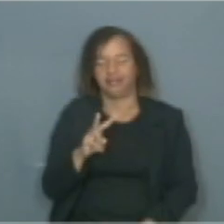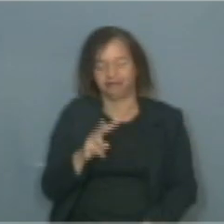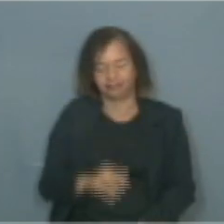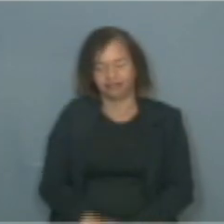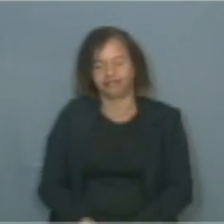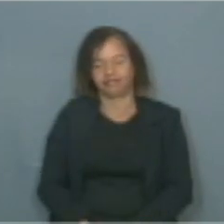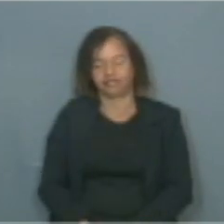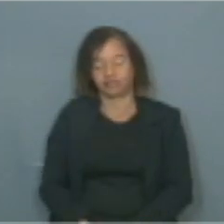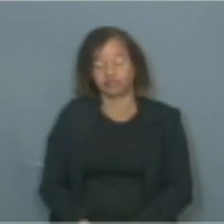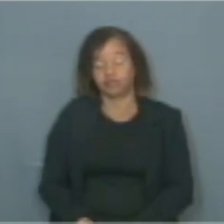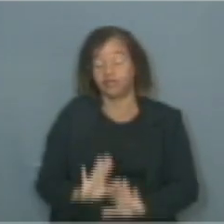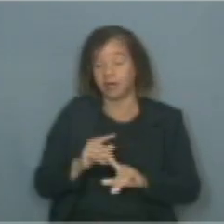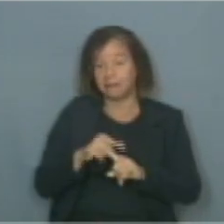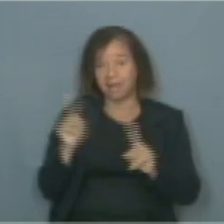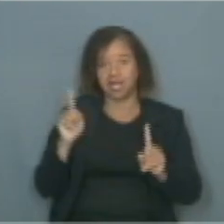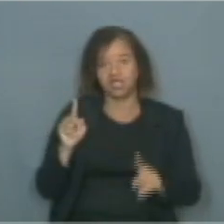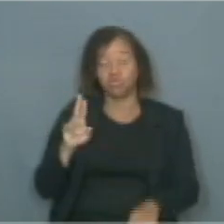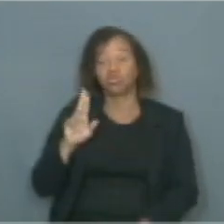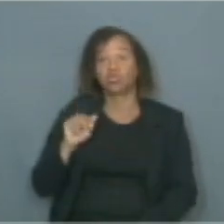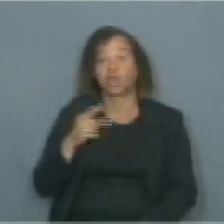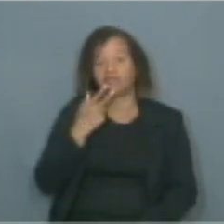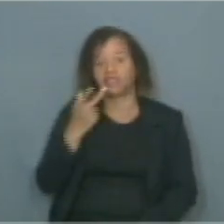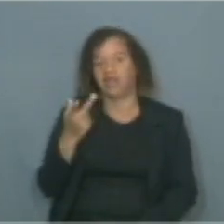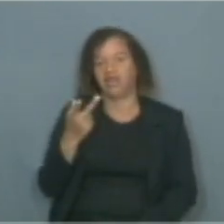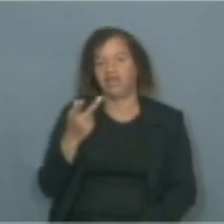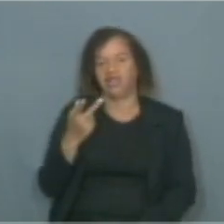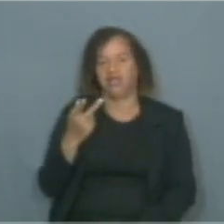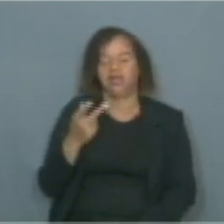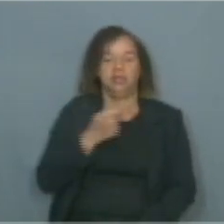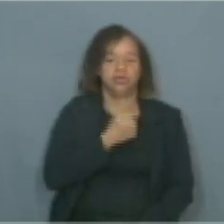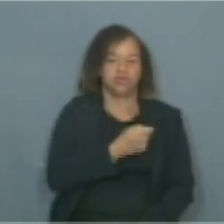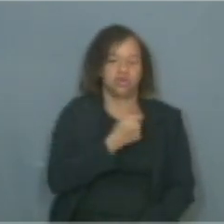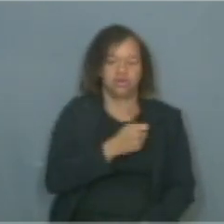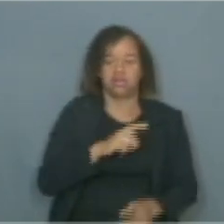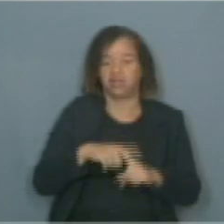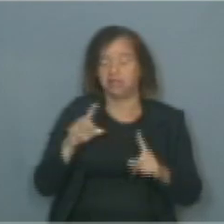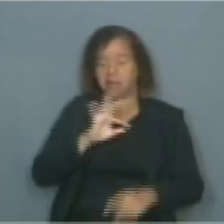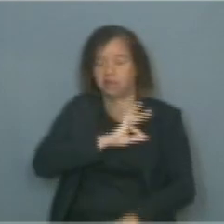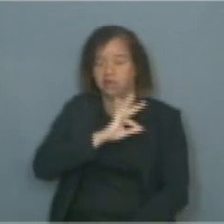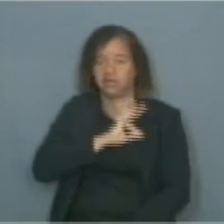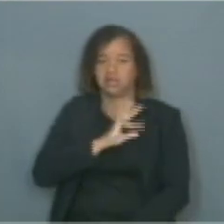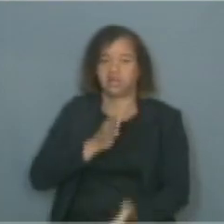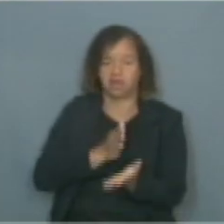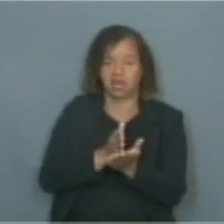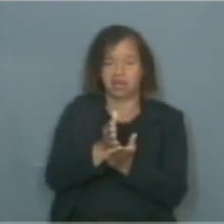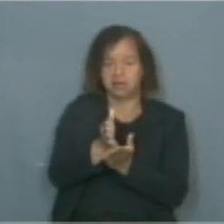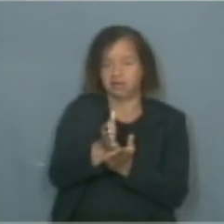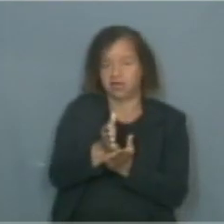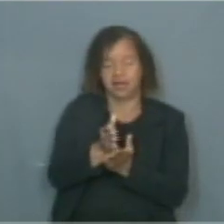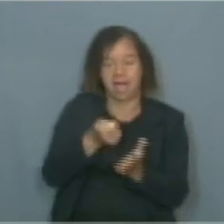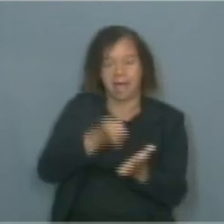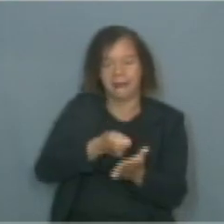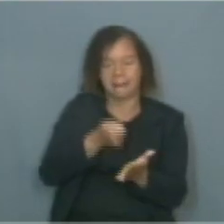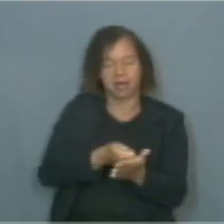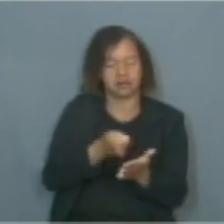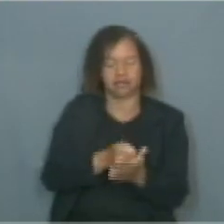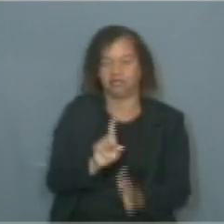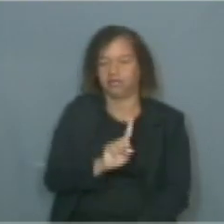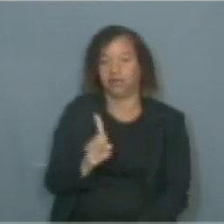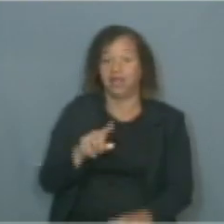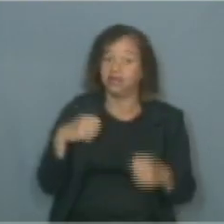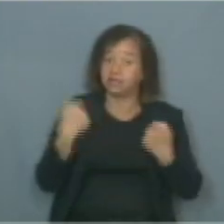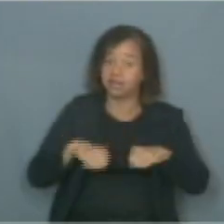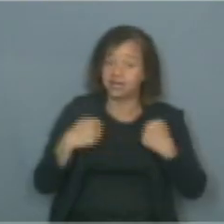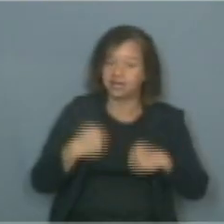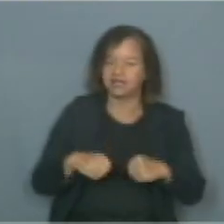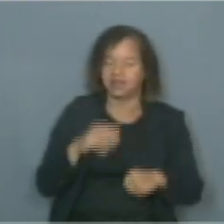acentuado. Mas eu nunca disse, nem para os órgãos jornalísticos e nem para a polícia, que o caminho era apenas a repressão. A gente precisa ter